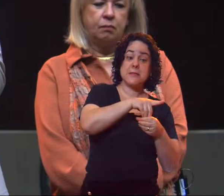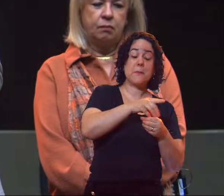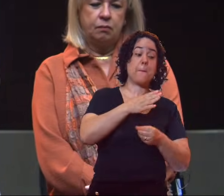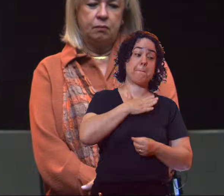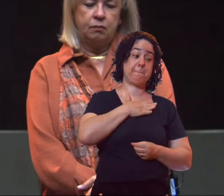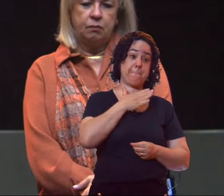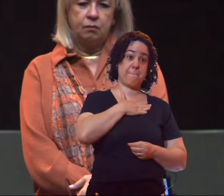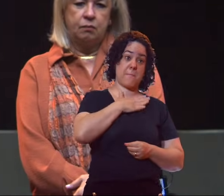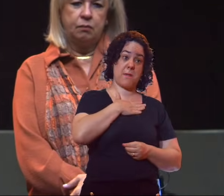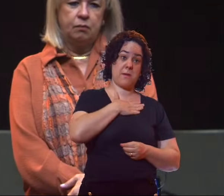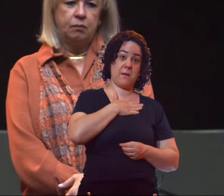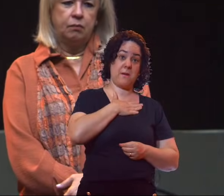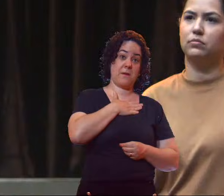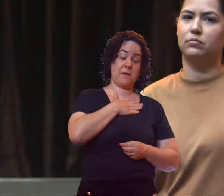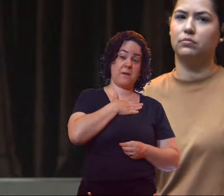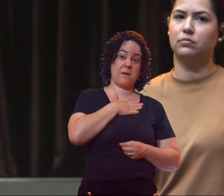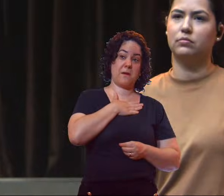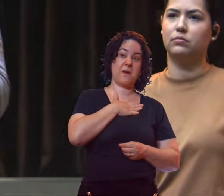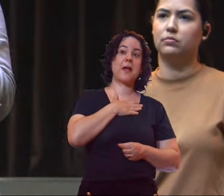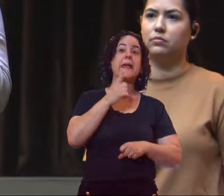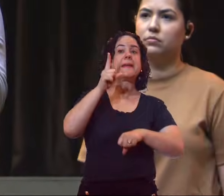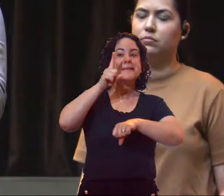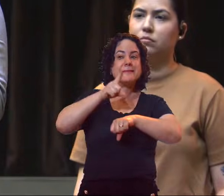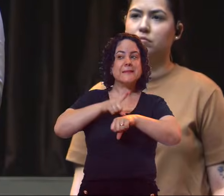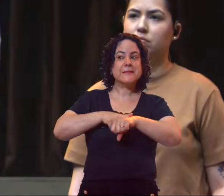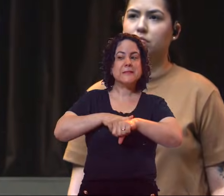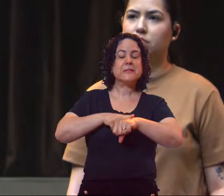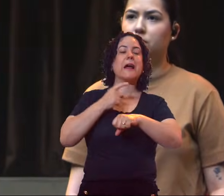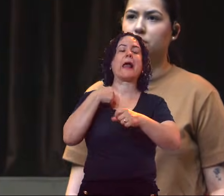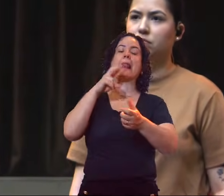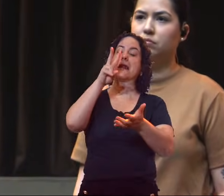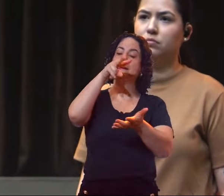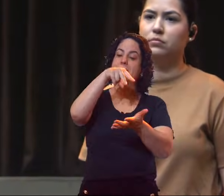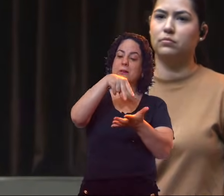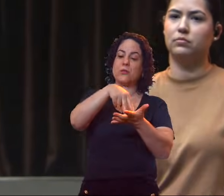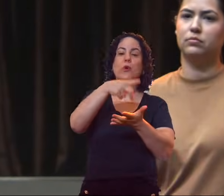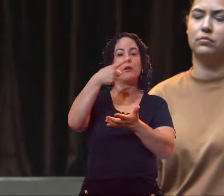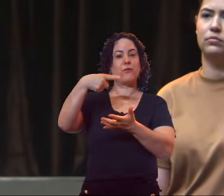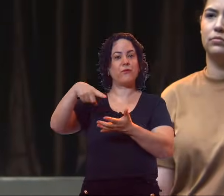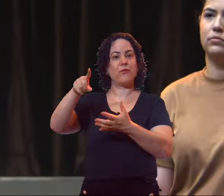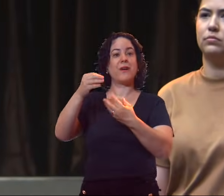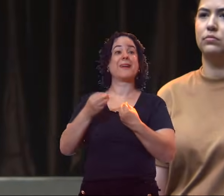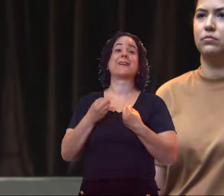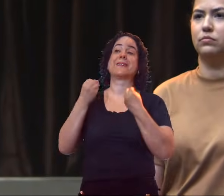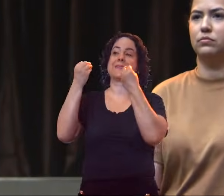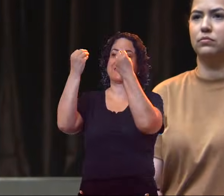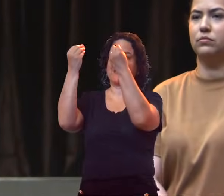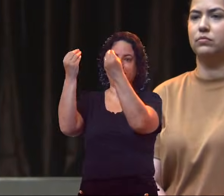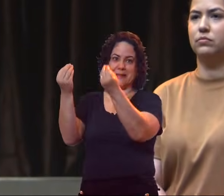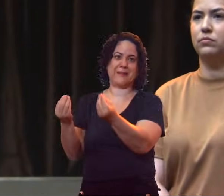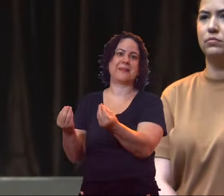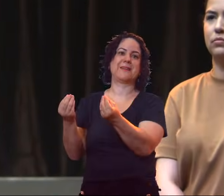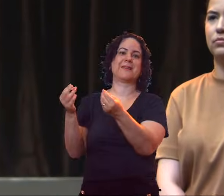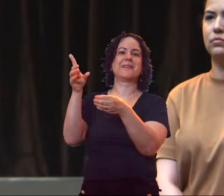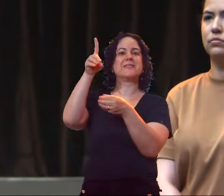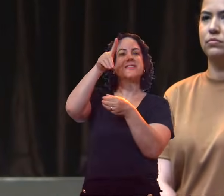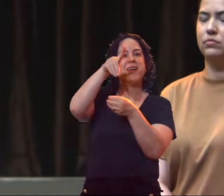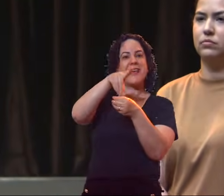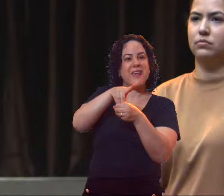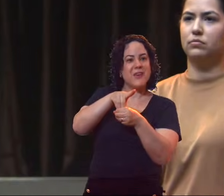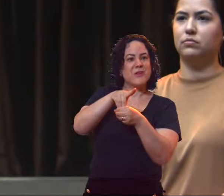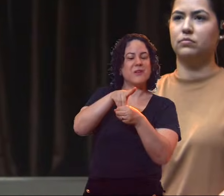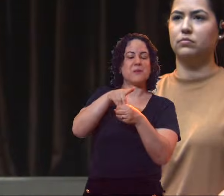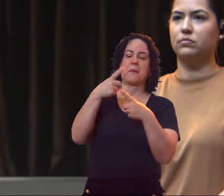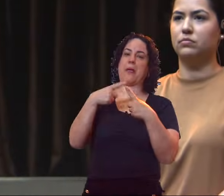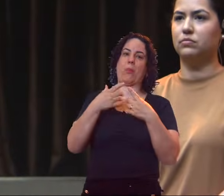meu. Então naquela hora ela levantou e entregou, devolveu, né? Porque o dízimo não é dela, não